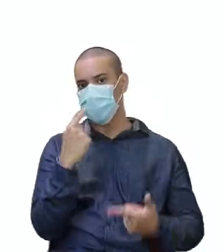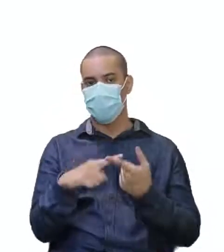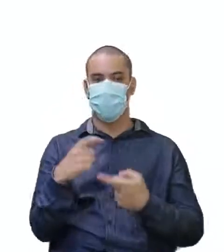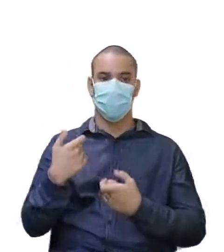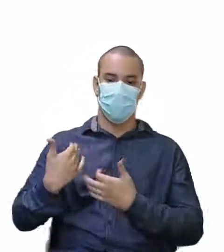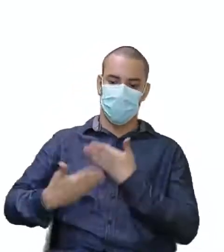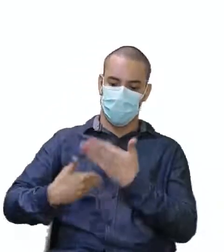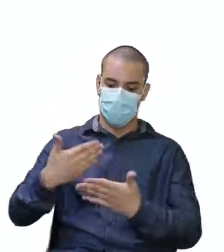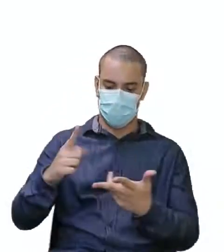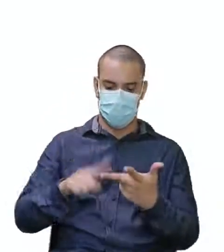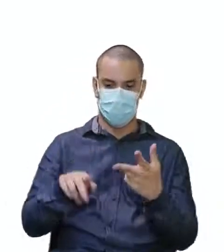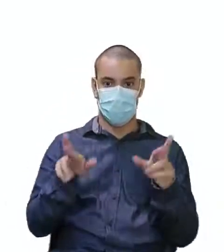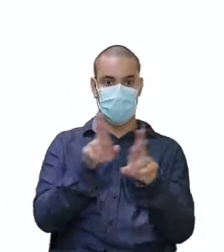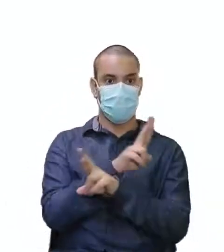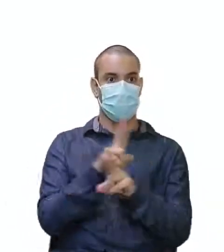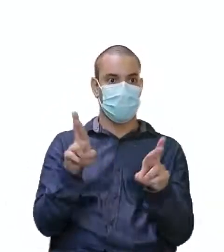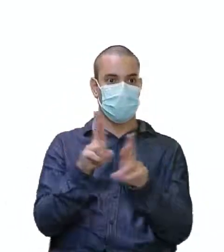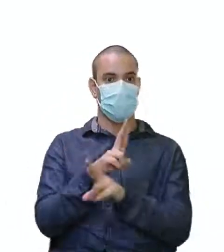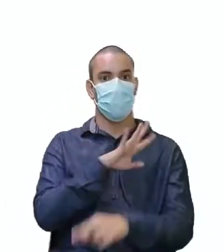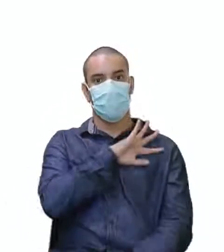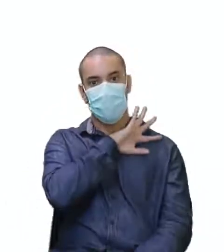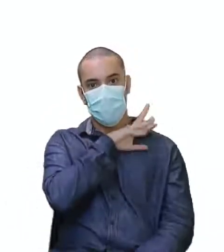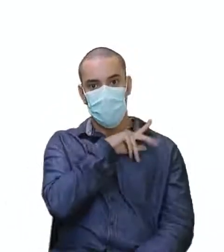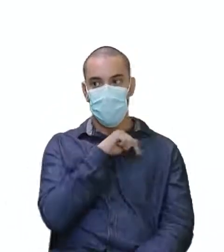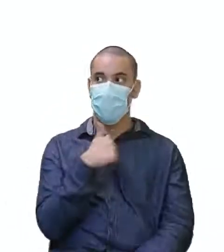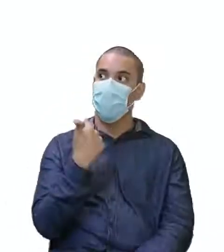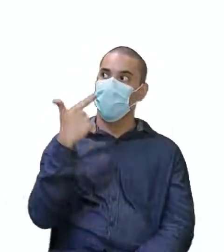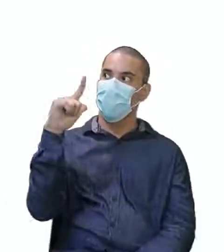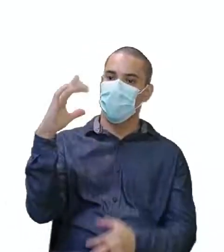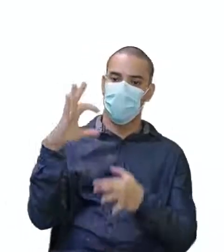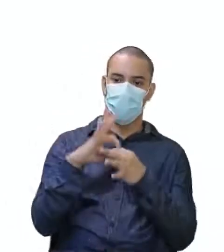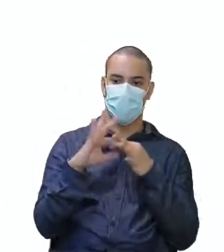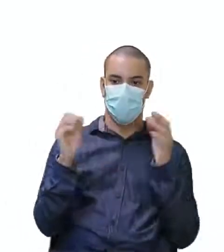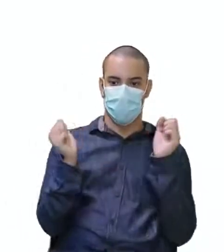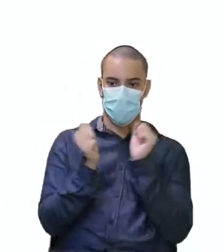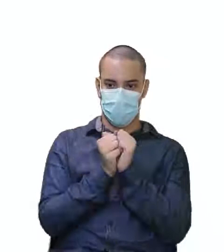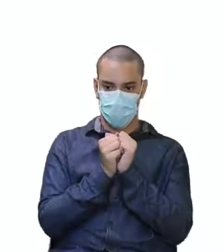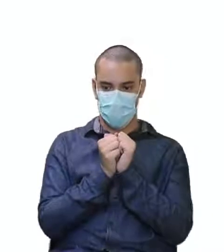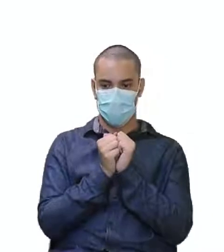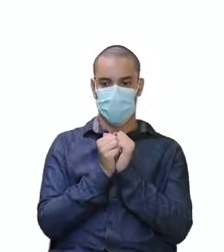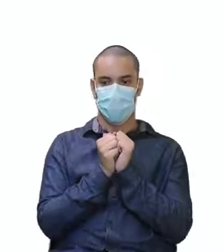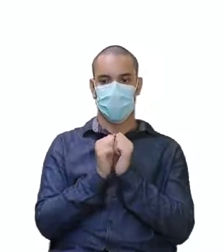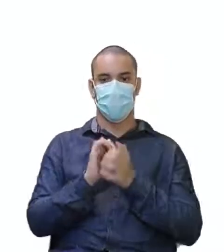reprodução, relação ecológica desse animal com outros animais,